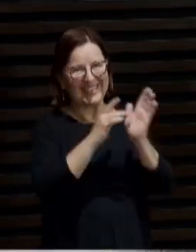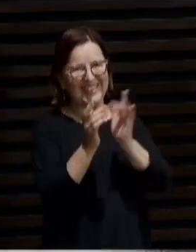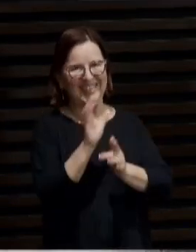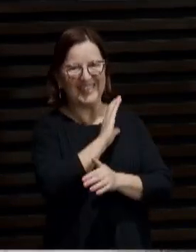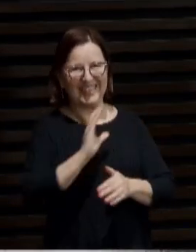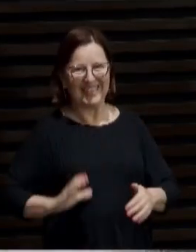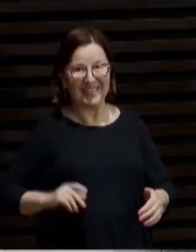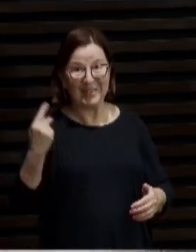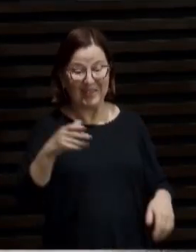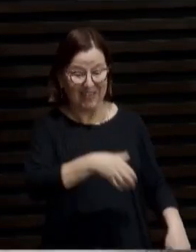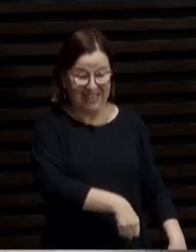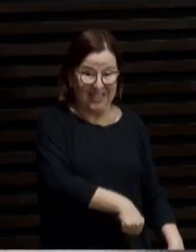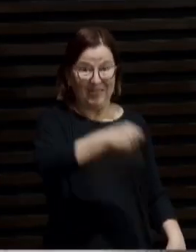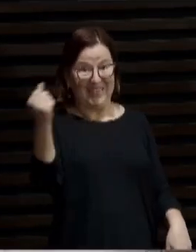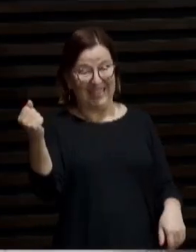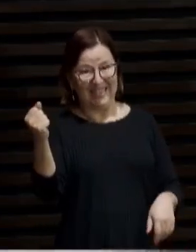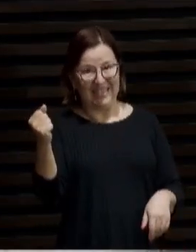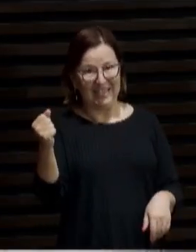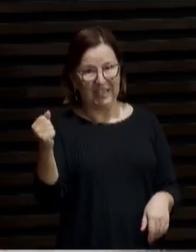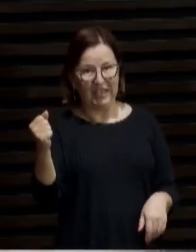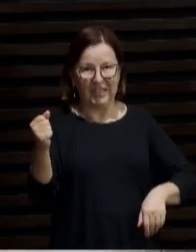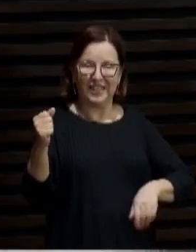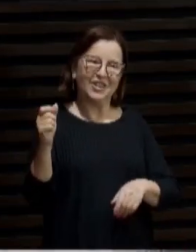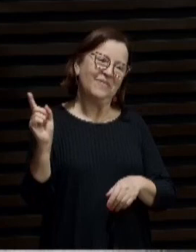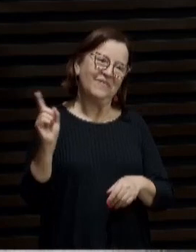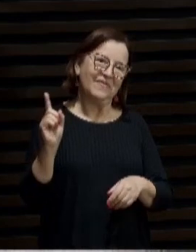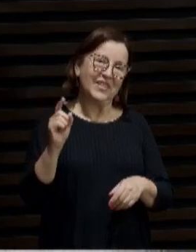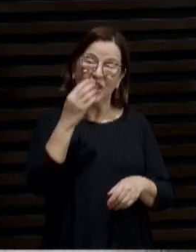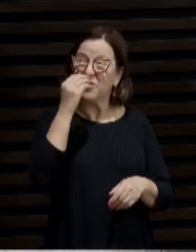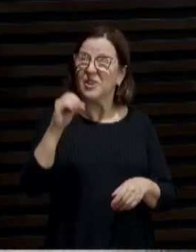adaga. Não resista à palavra de Deus.